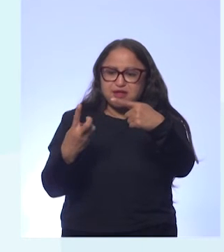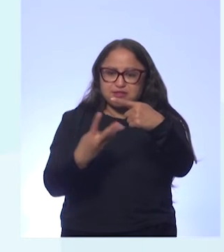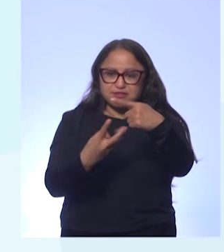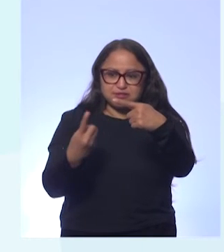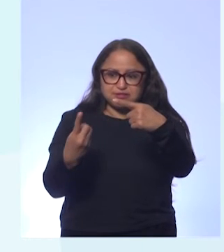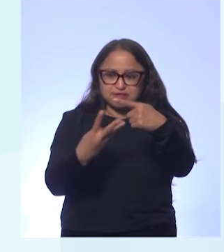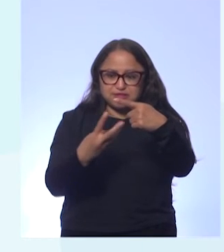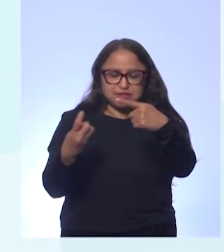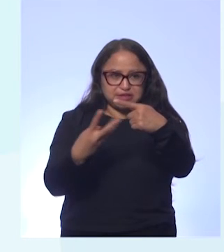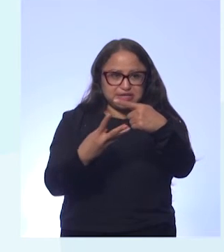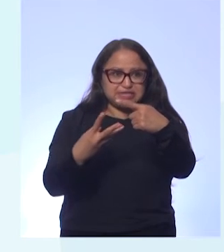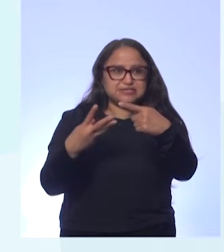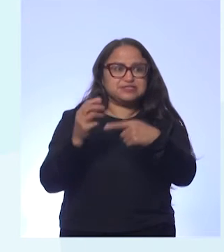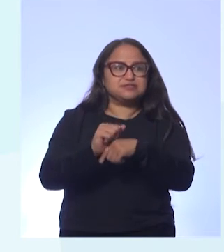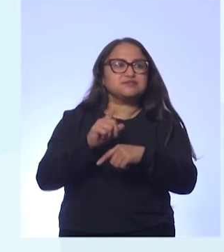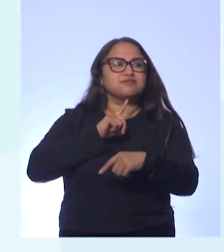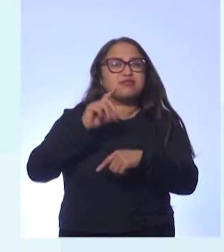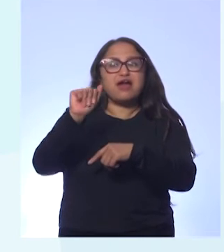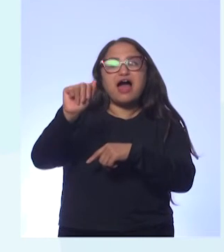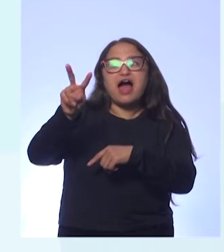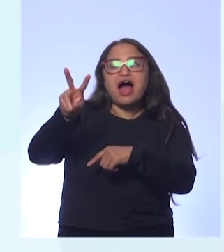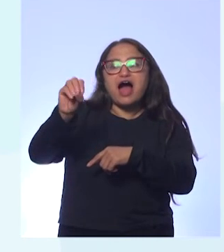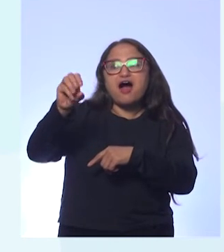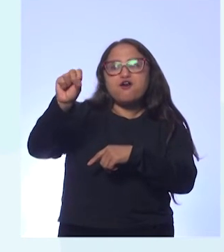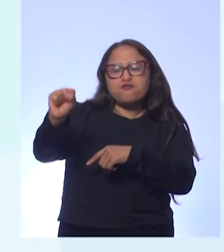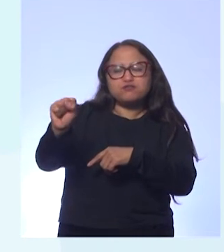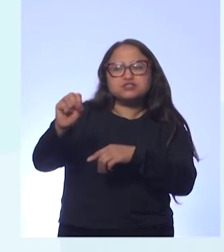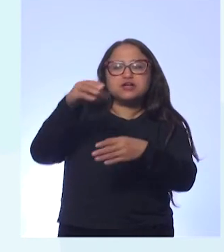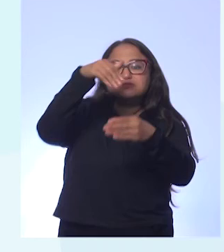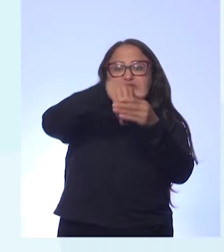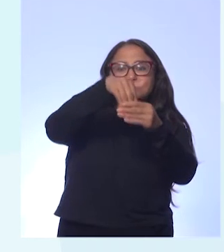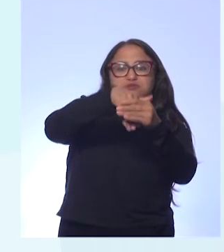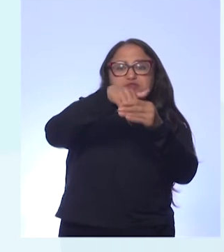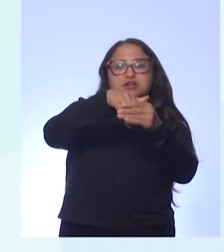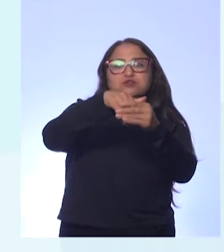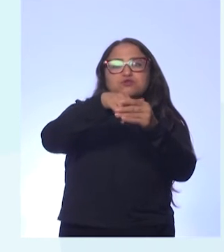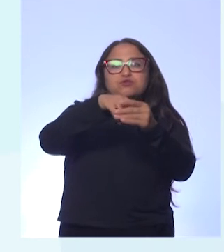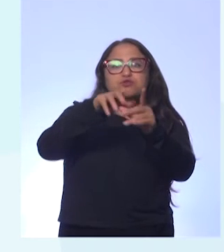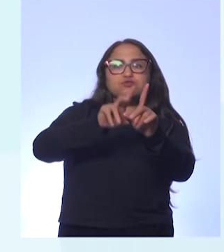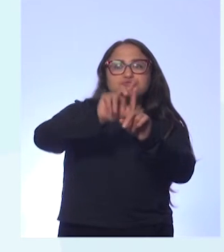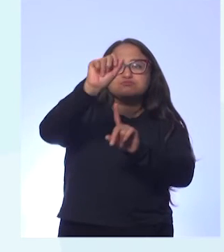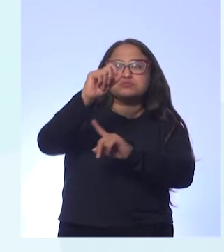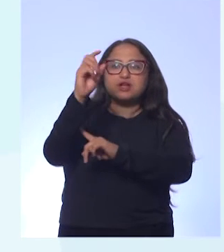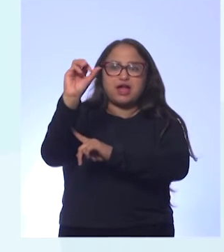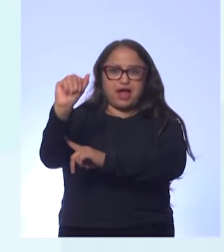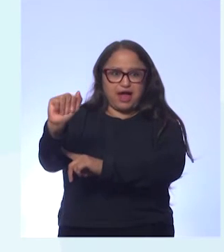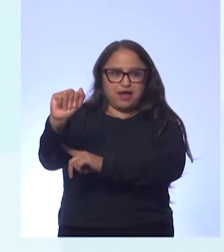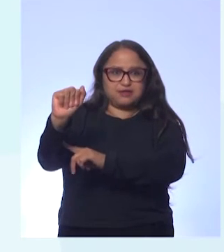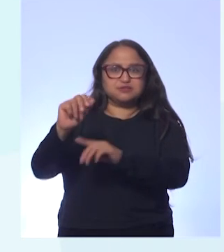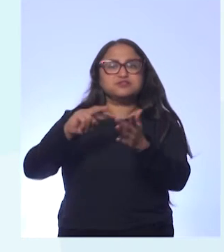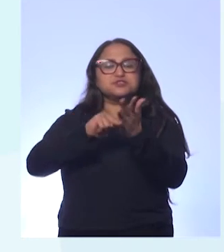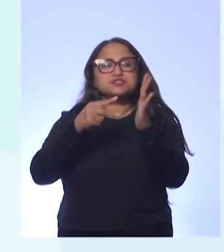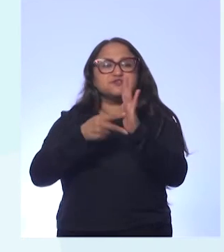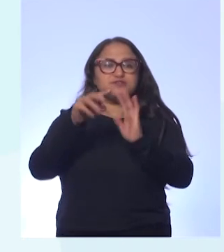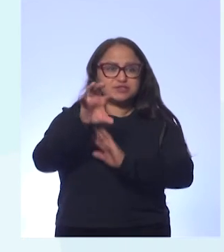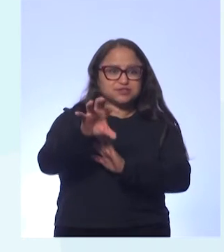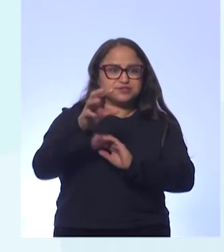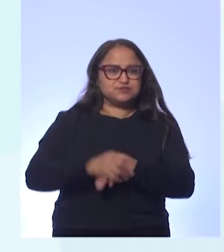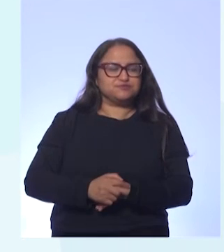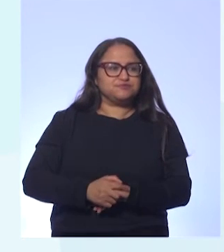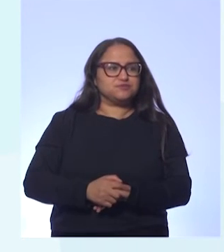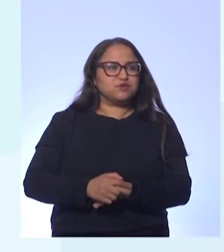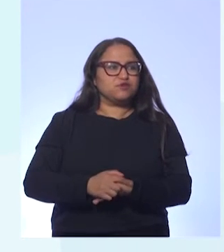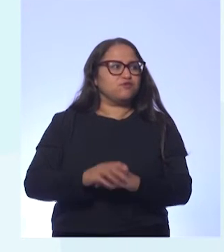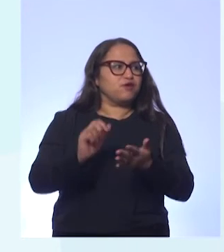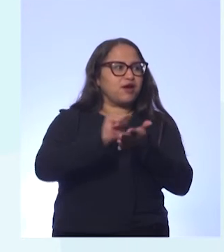cada 13 eleitores, 6 votaram no candidato A. Tá certo? Esse é o significado. Então, eu vou apagar aqui para vocês,